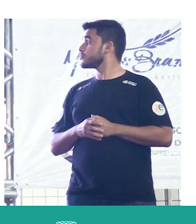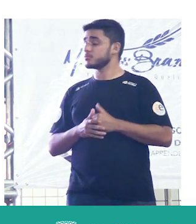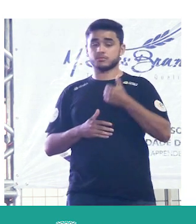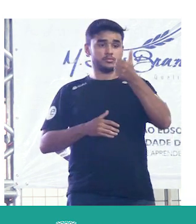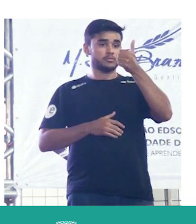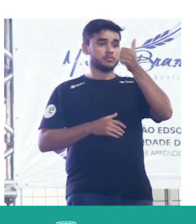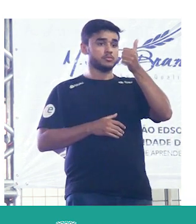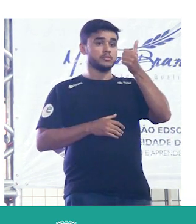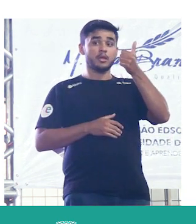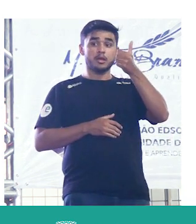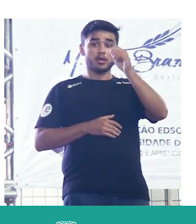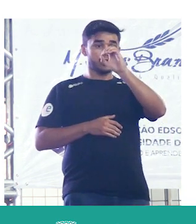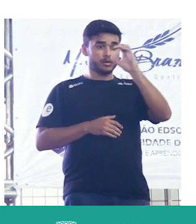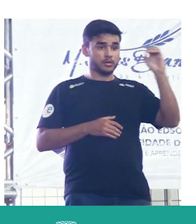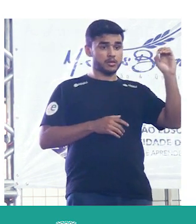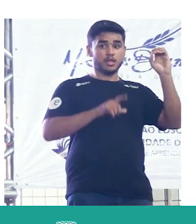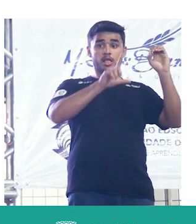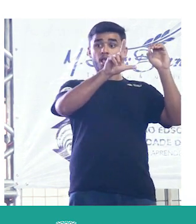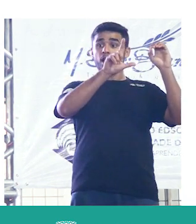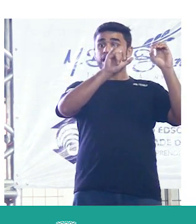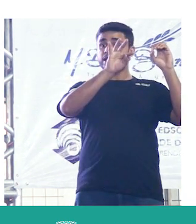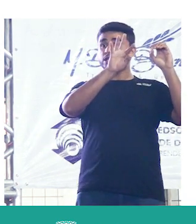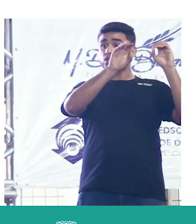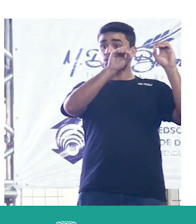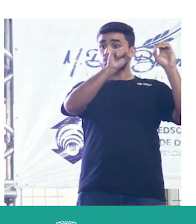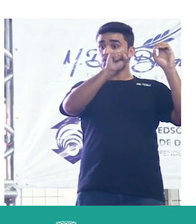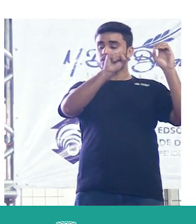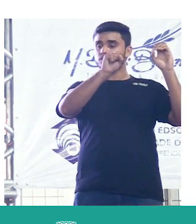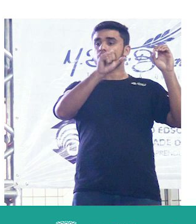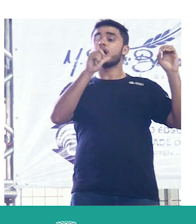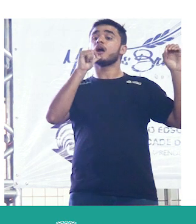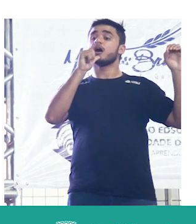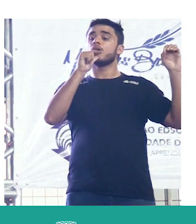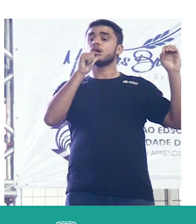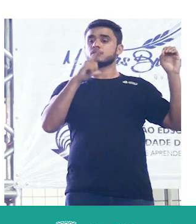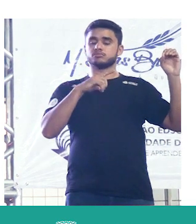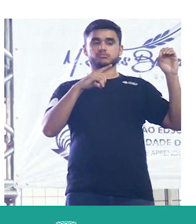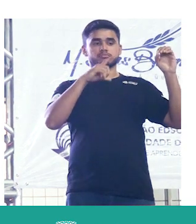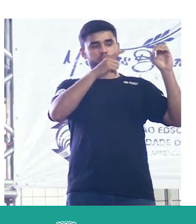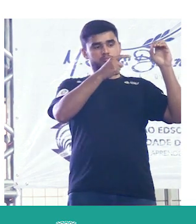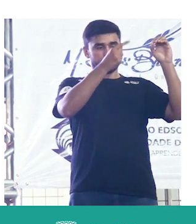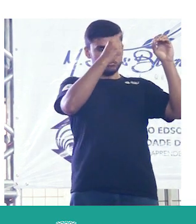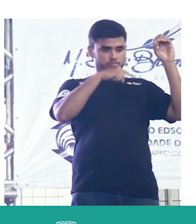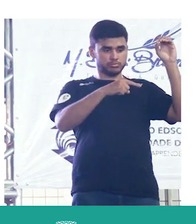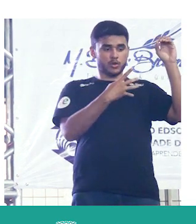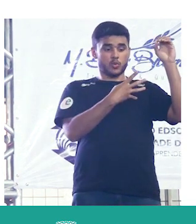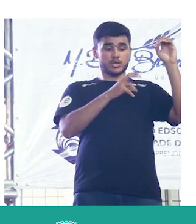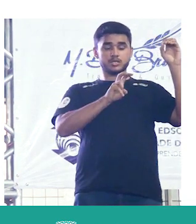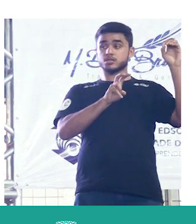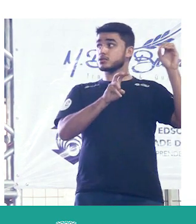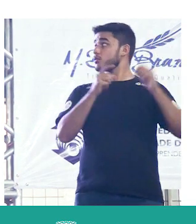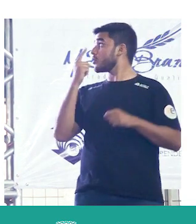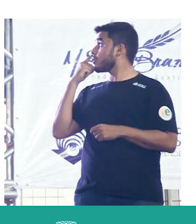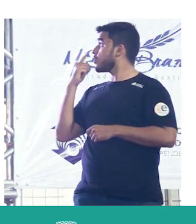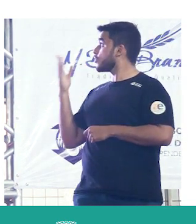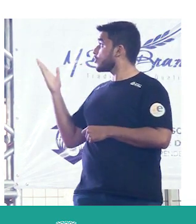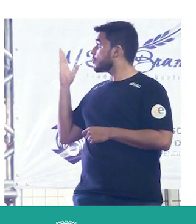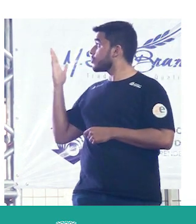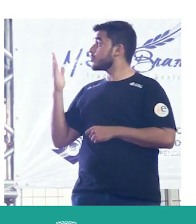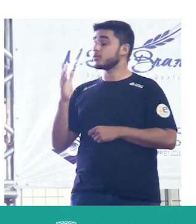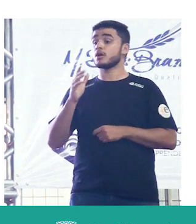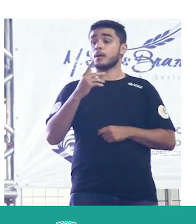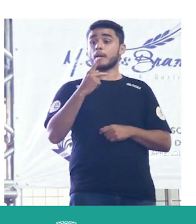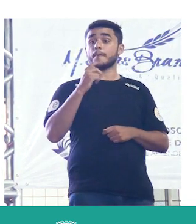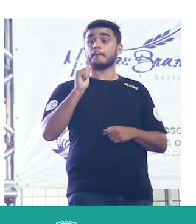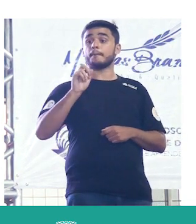em 1000 litros de água que você vai tratar, existem 45 gramas de partículas em suspensão. Só que